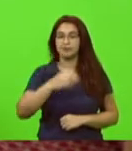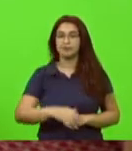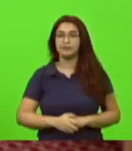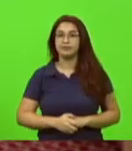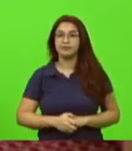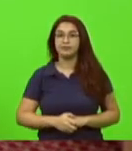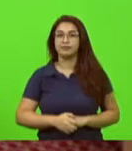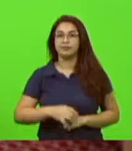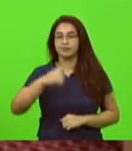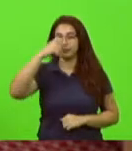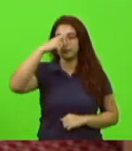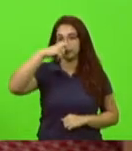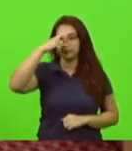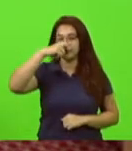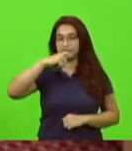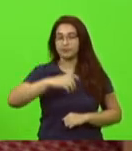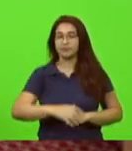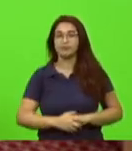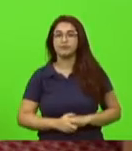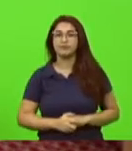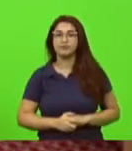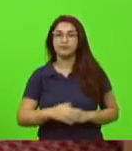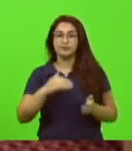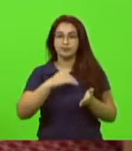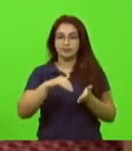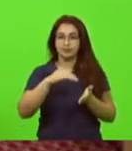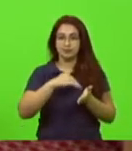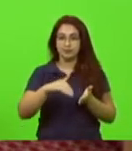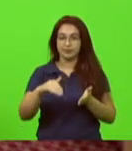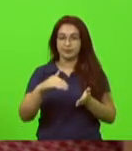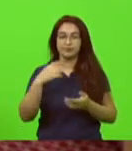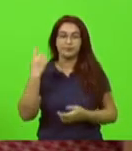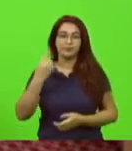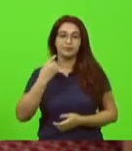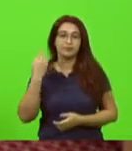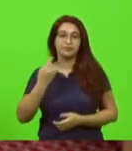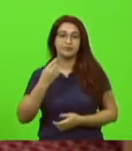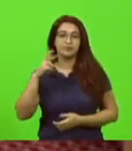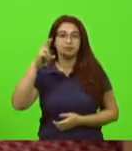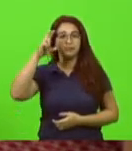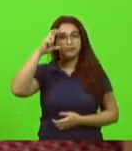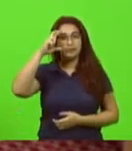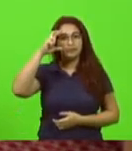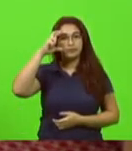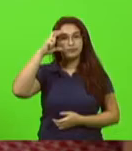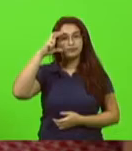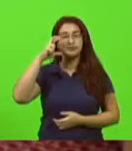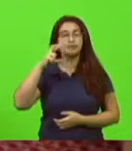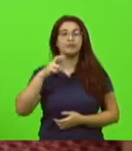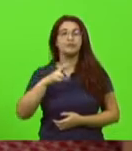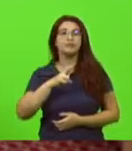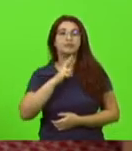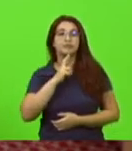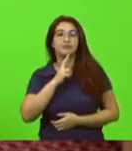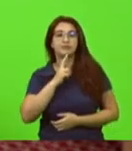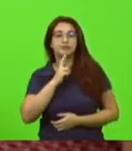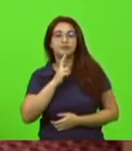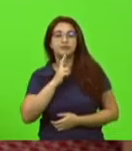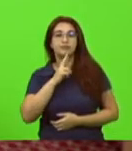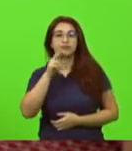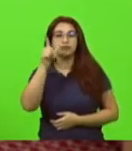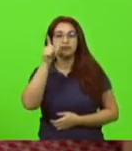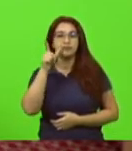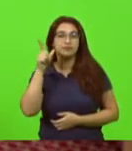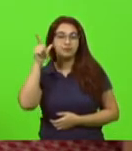Maurício de Larc. Secretarias, deputados Ricardo Alba, Rodrigo Minotto, Laércio